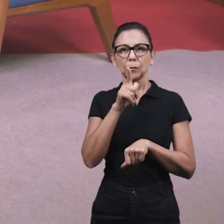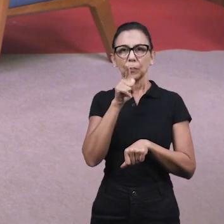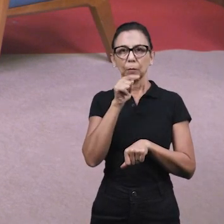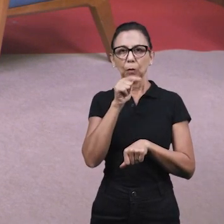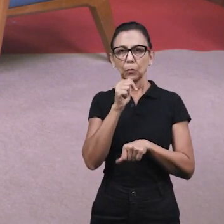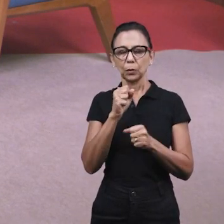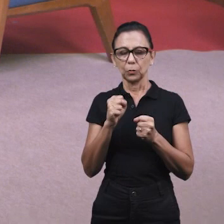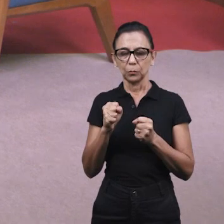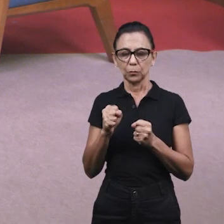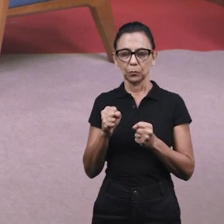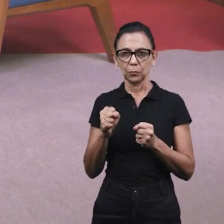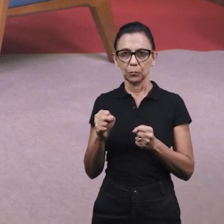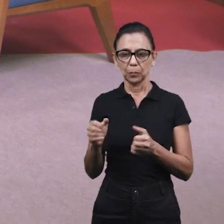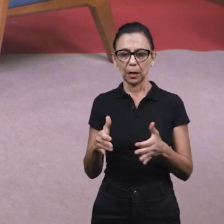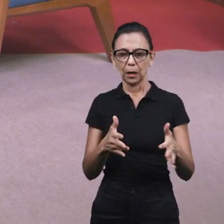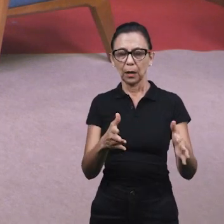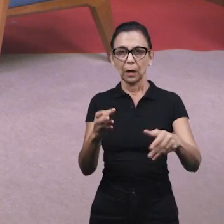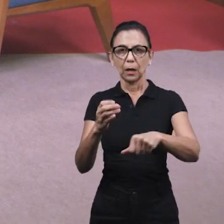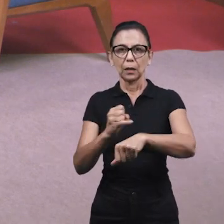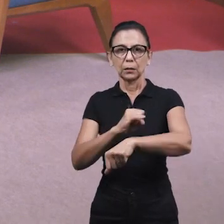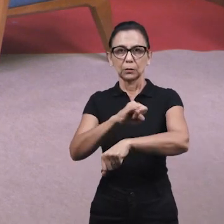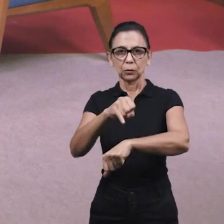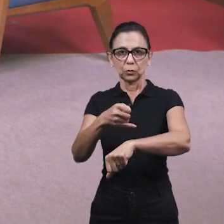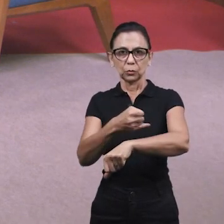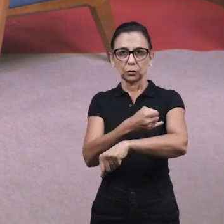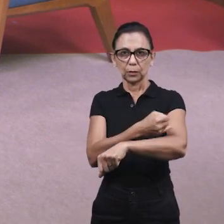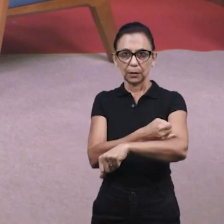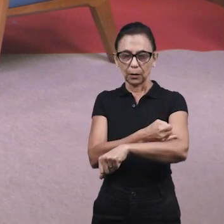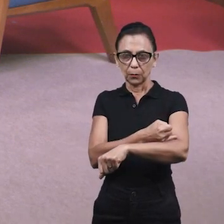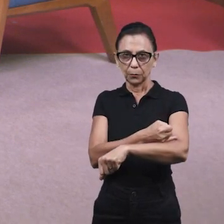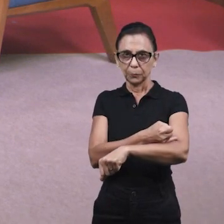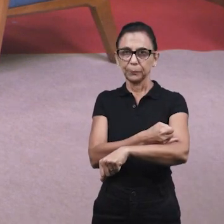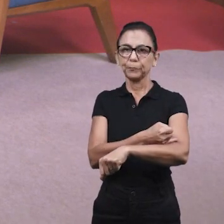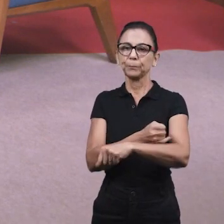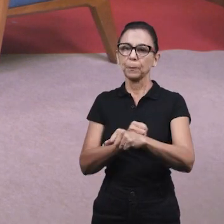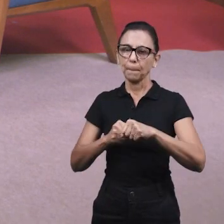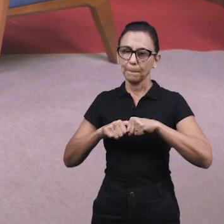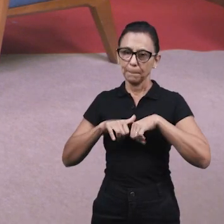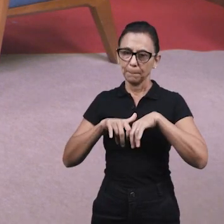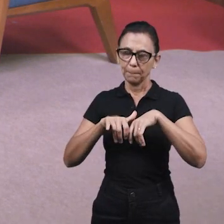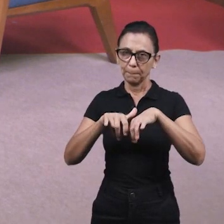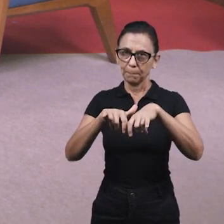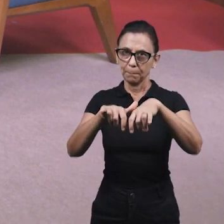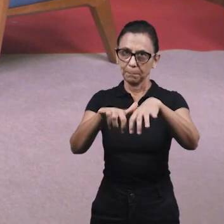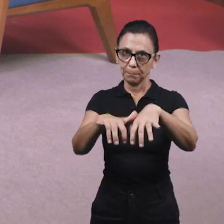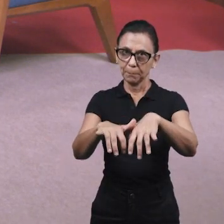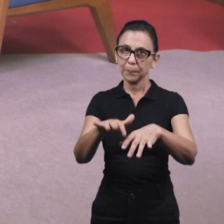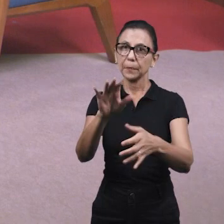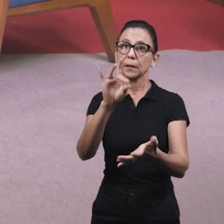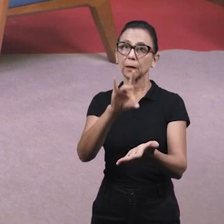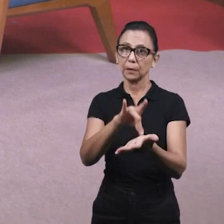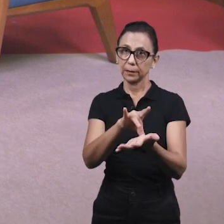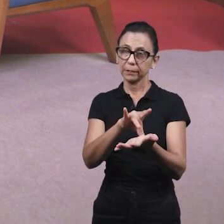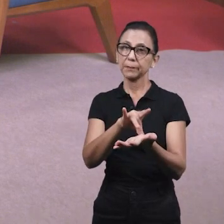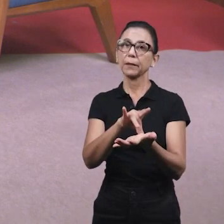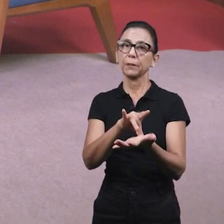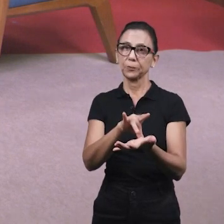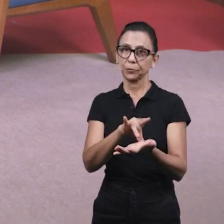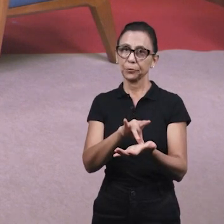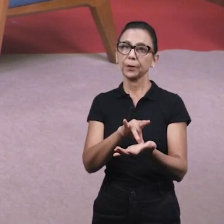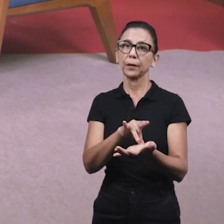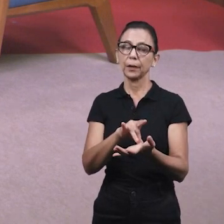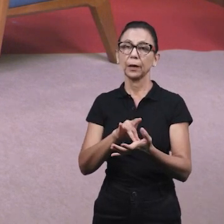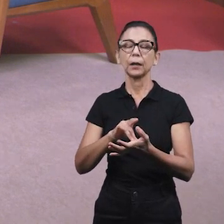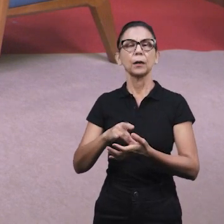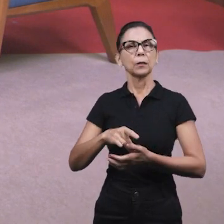Jordão. Tudo isso é histórico, tudo isso aponta a realidade vivida pelo povo do Senhor,